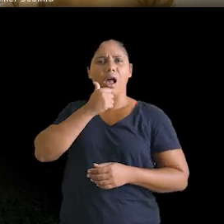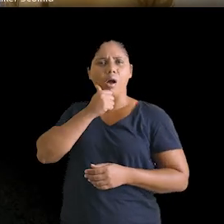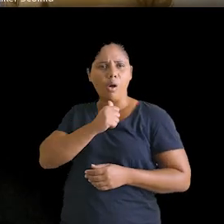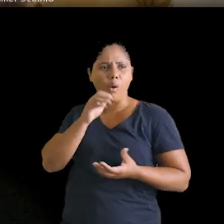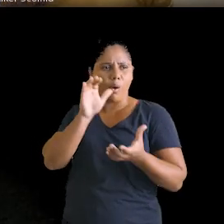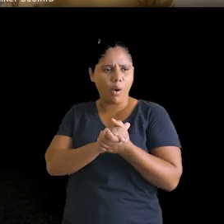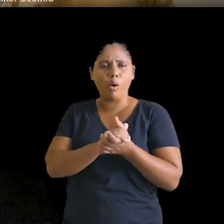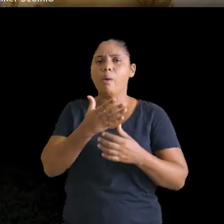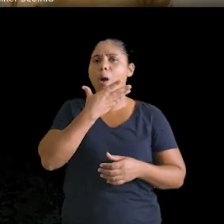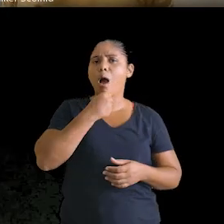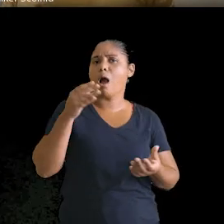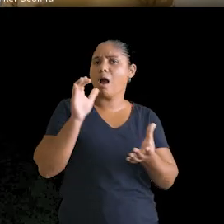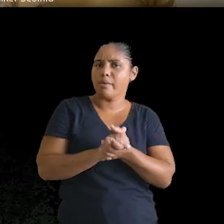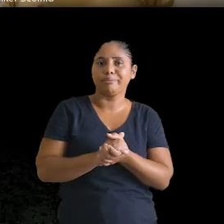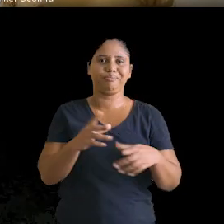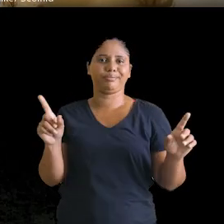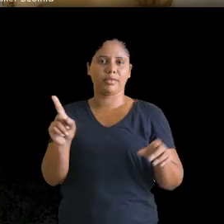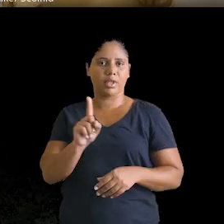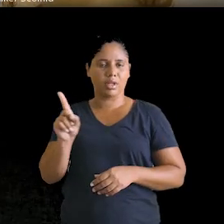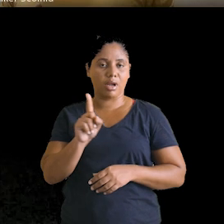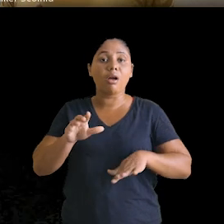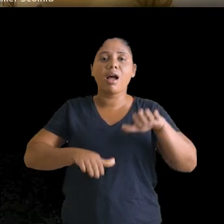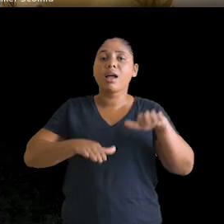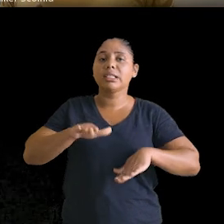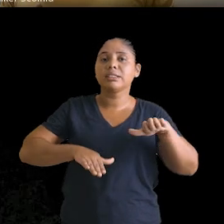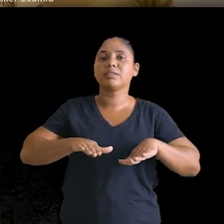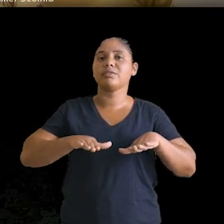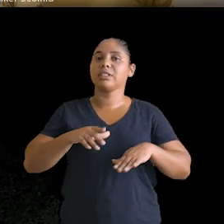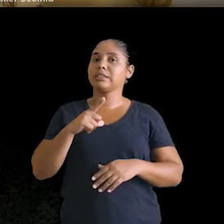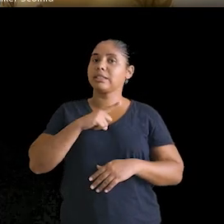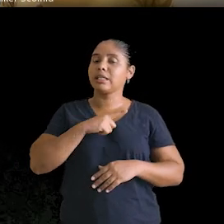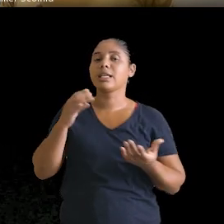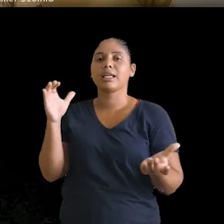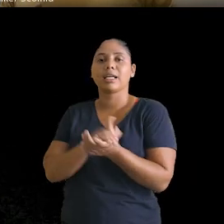de uma pessoa, né? Pode ser casado ou ter um processo de